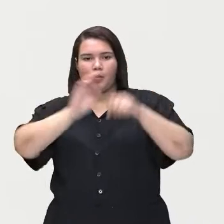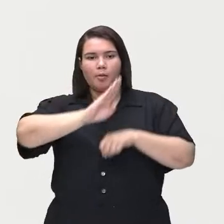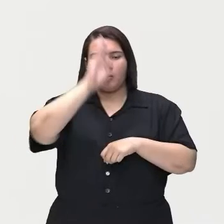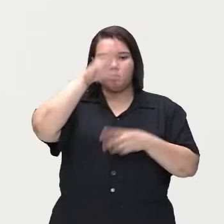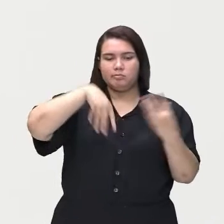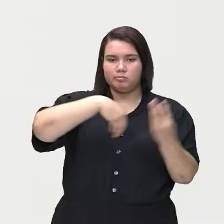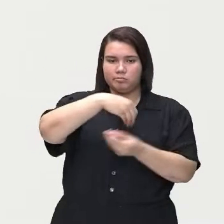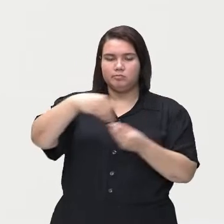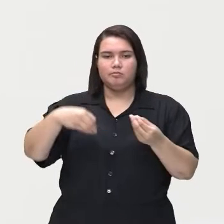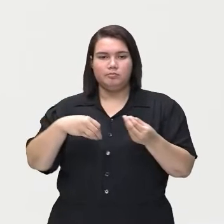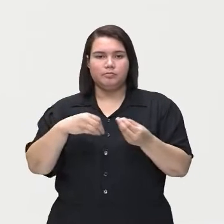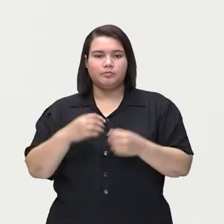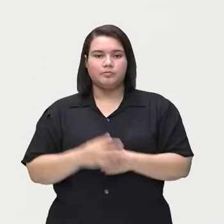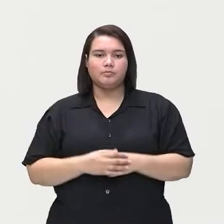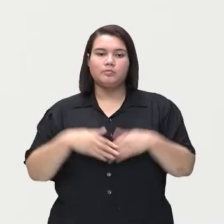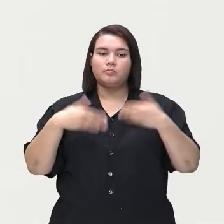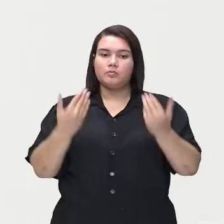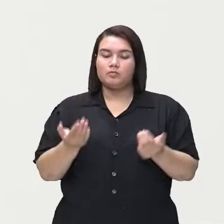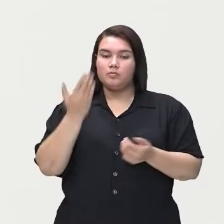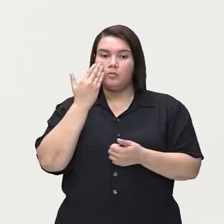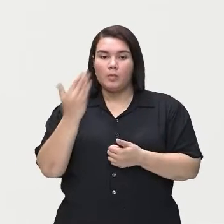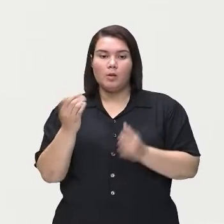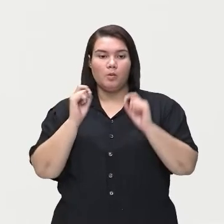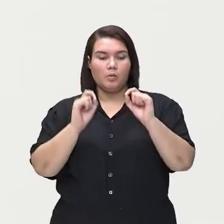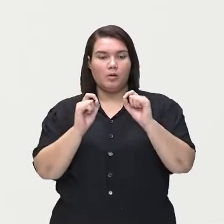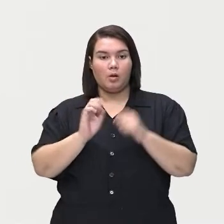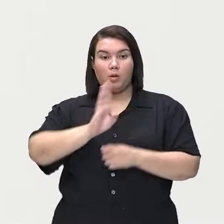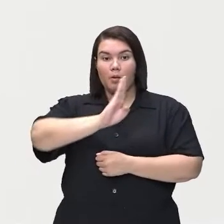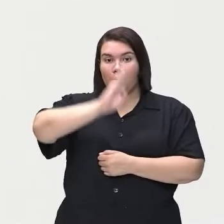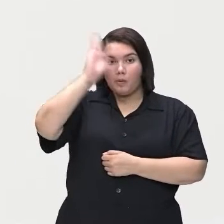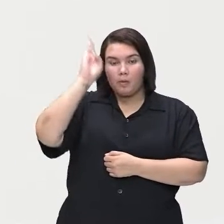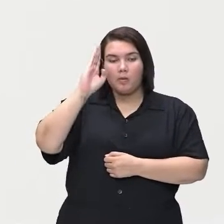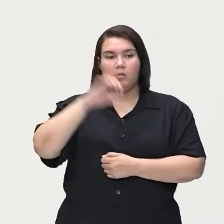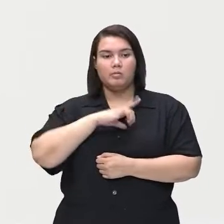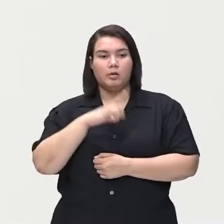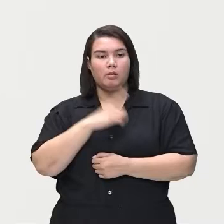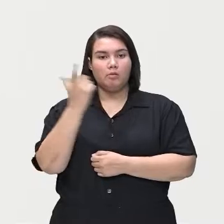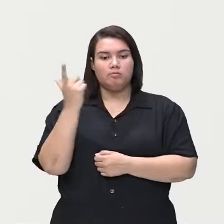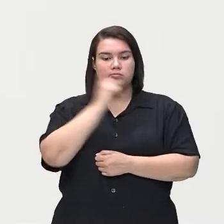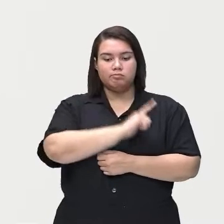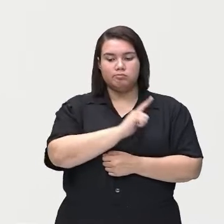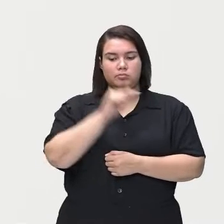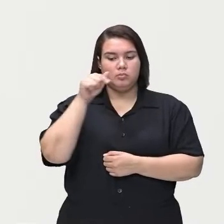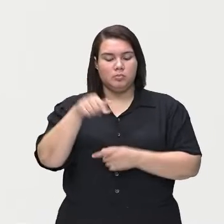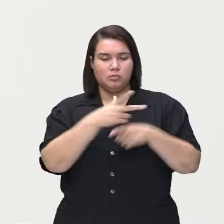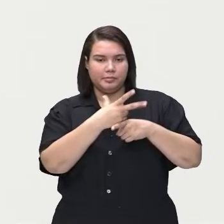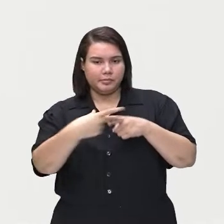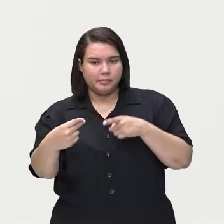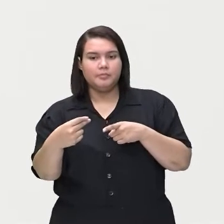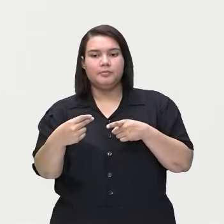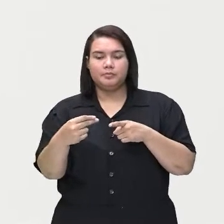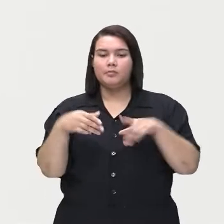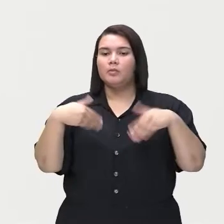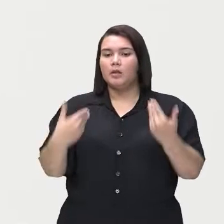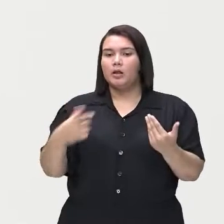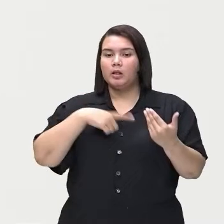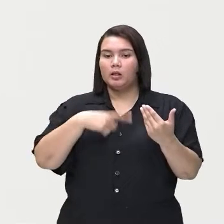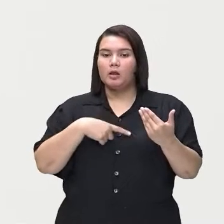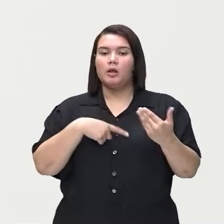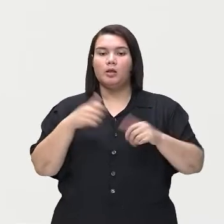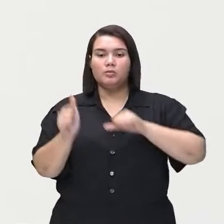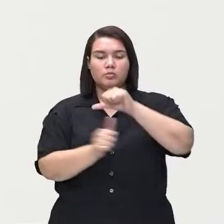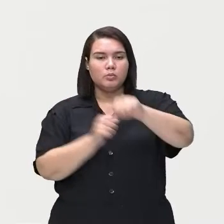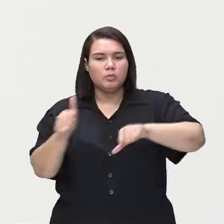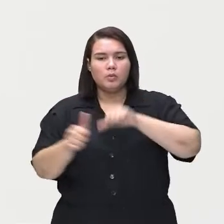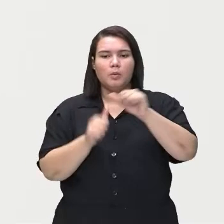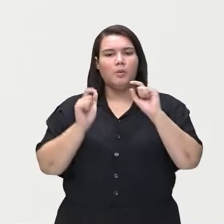Então vejam, ó, que a partir do momento em que Roma conquista a Grécia, nós vamos ver que há uma troca